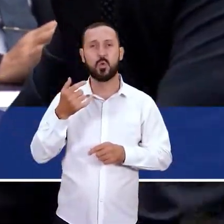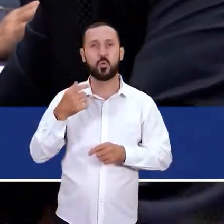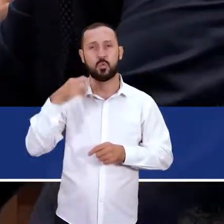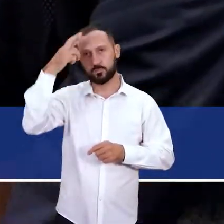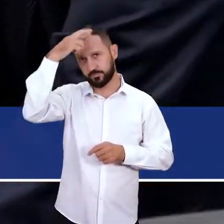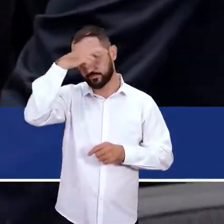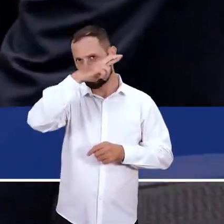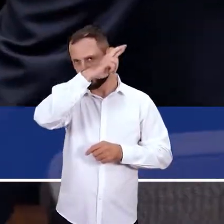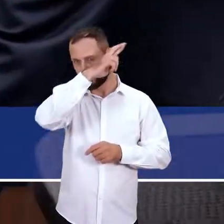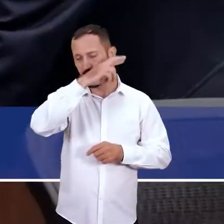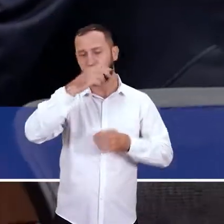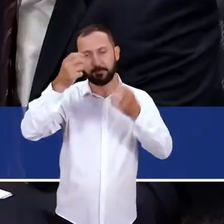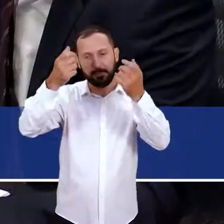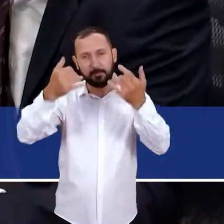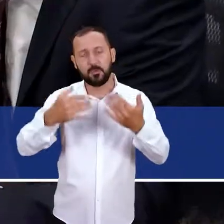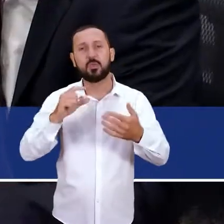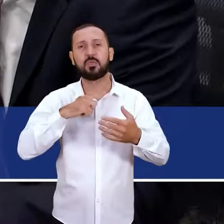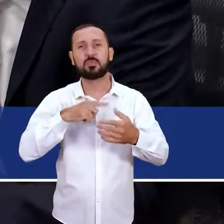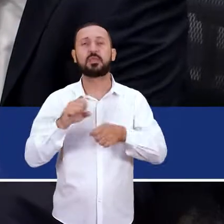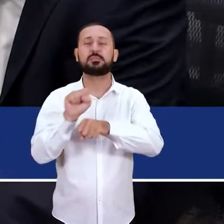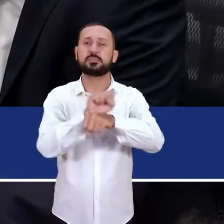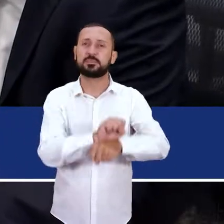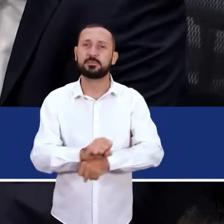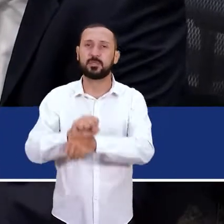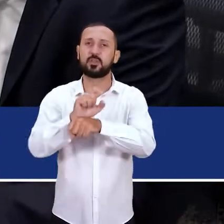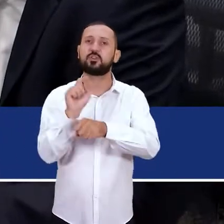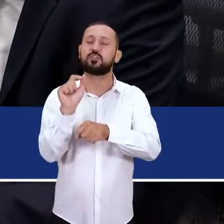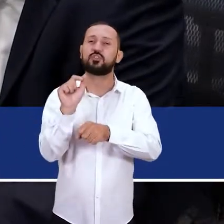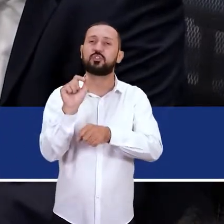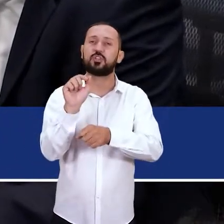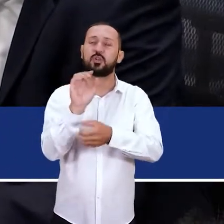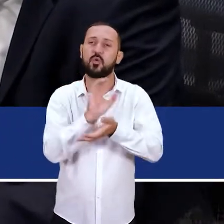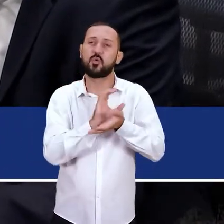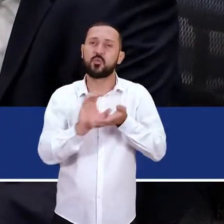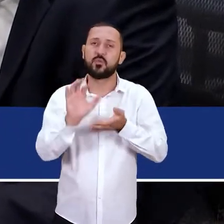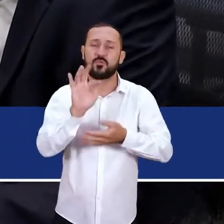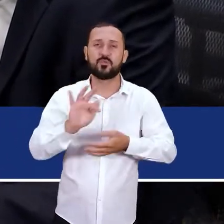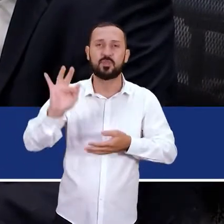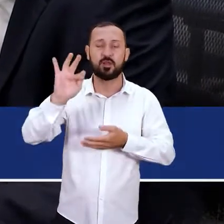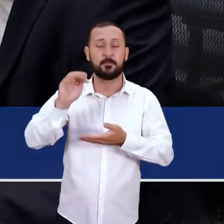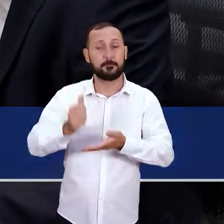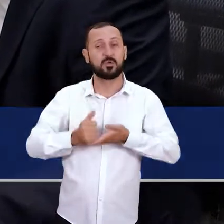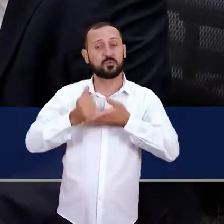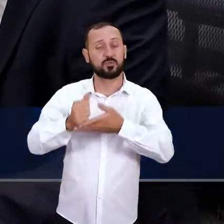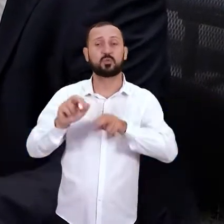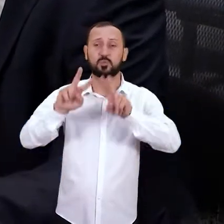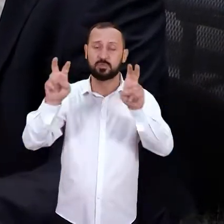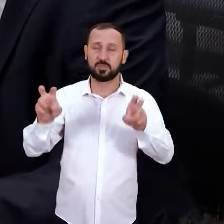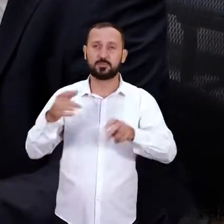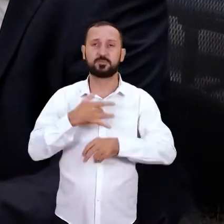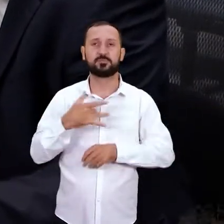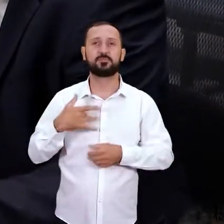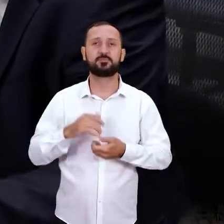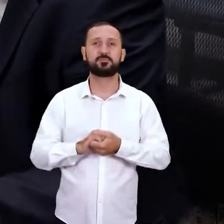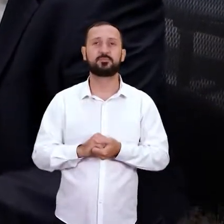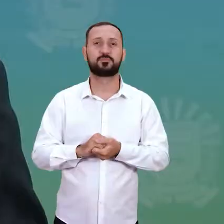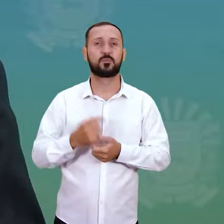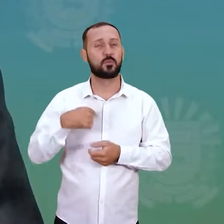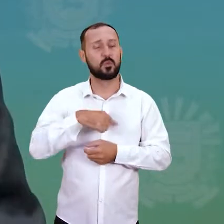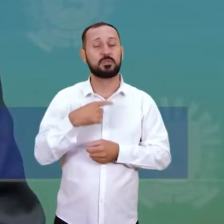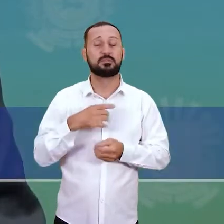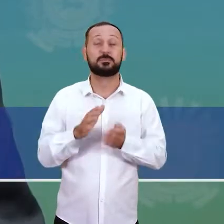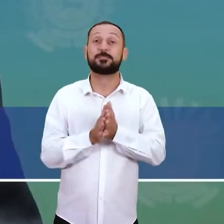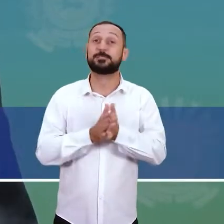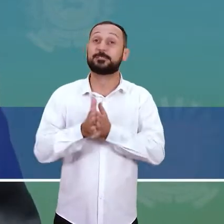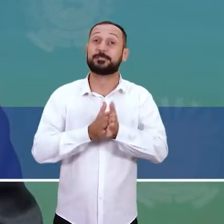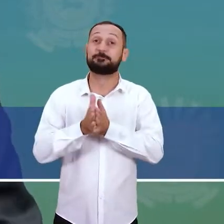Rinaldo Modesto, do PSDB, destacou que há esperança de novos repasses federais para reforçar as ações na área da saúde no estado. E